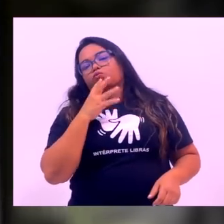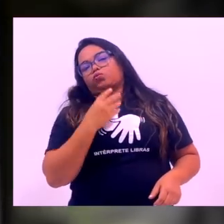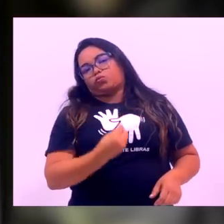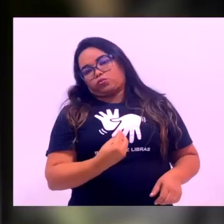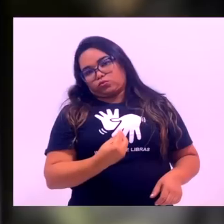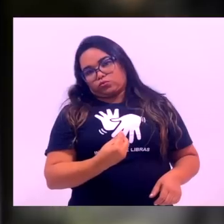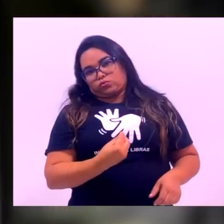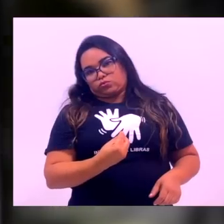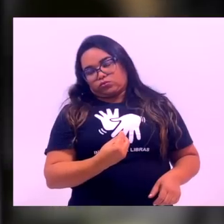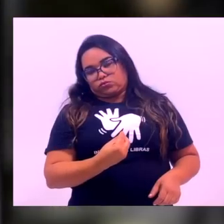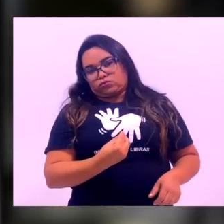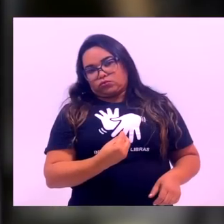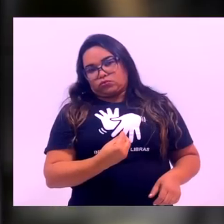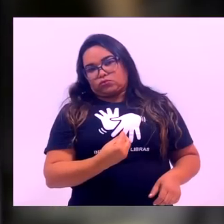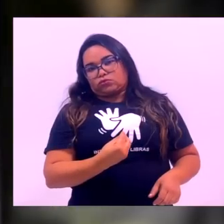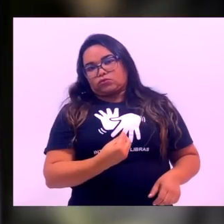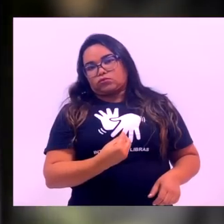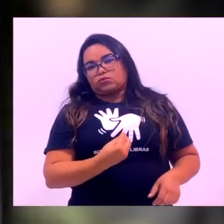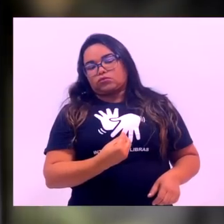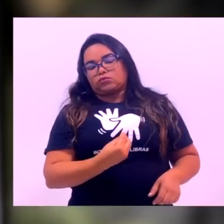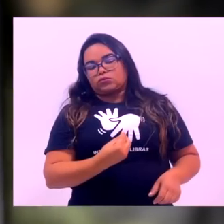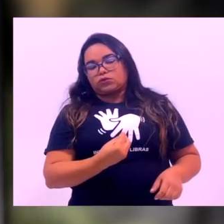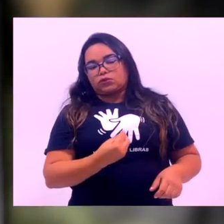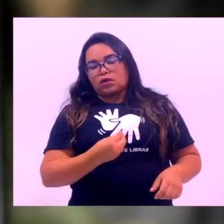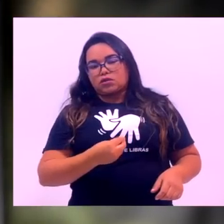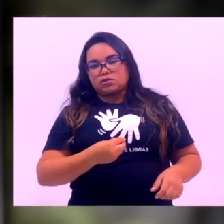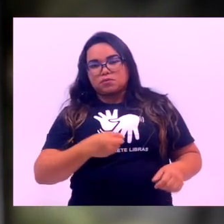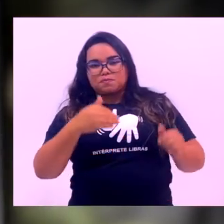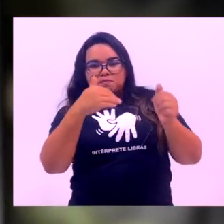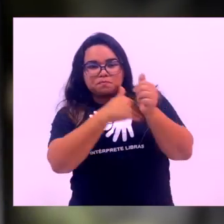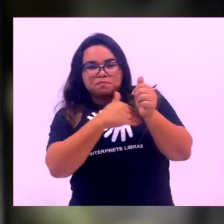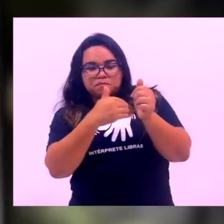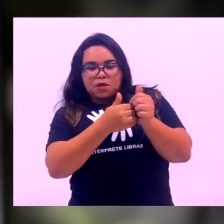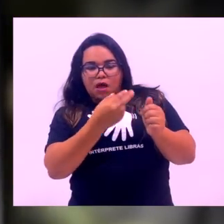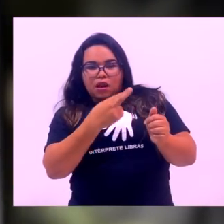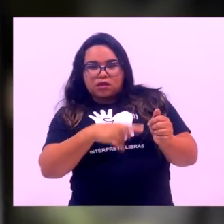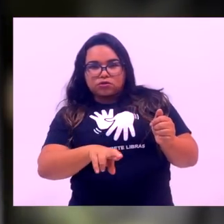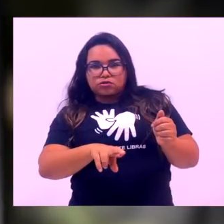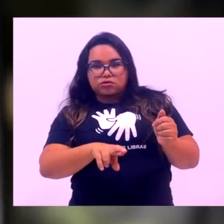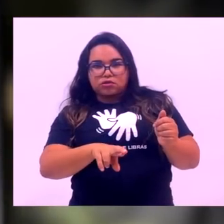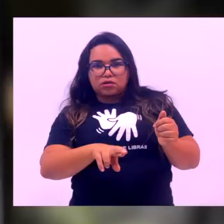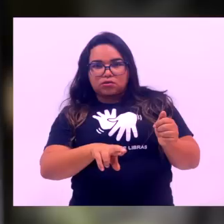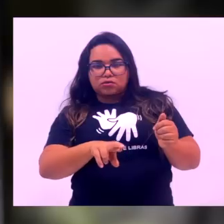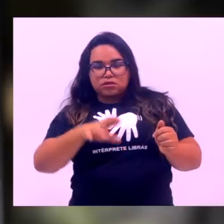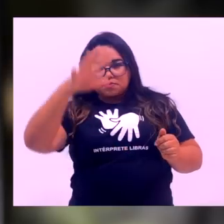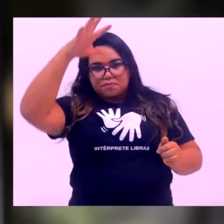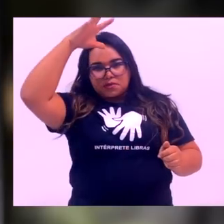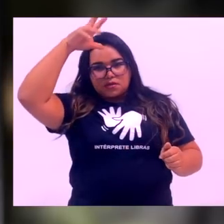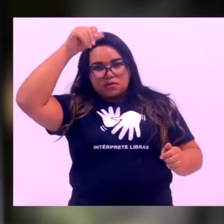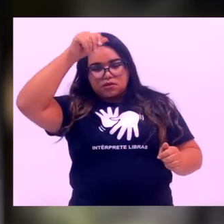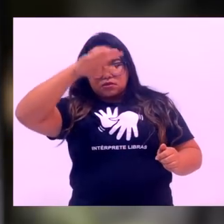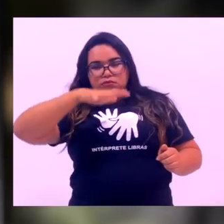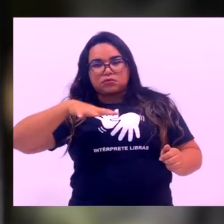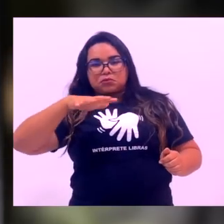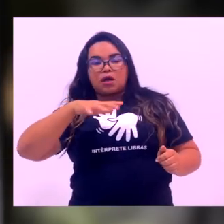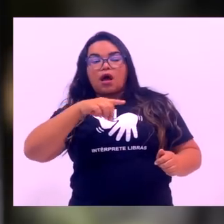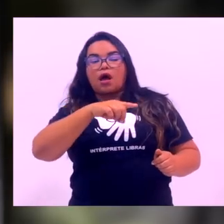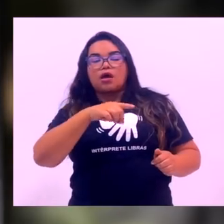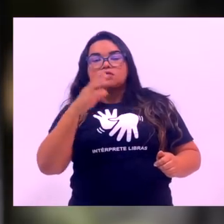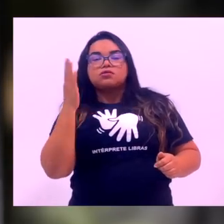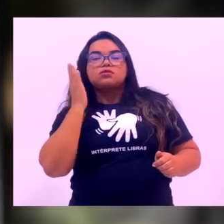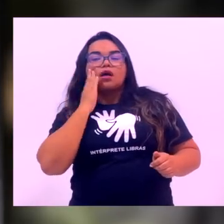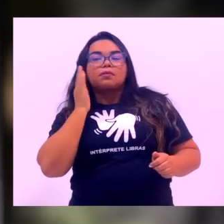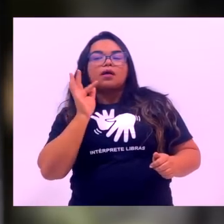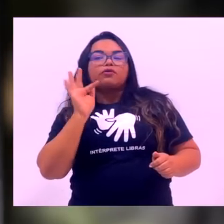conhecimento dos iniciados, o conhecimento dos princípios ocultos. E esses princípios determinam quem vai ser rei e quem